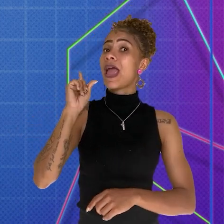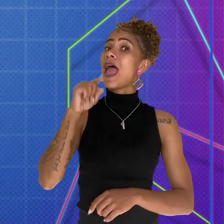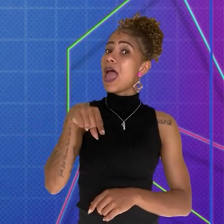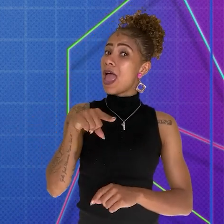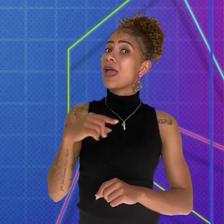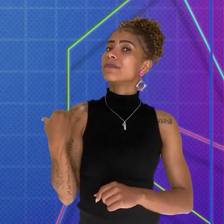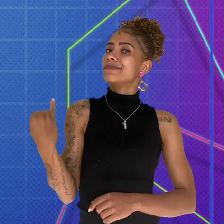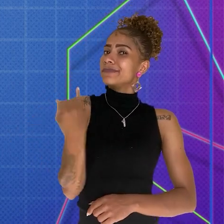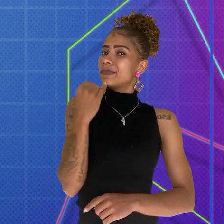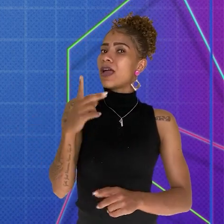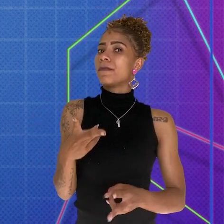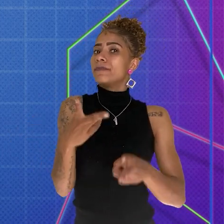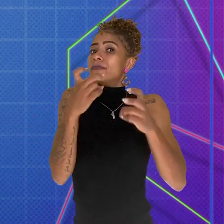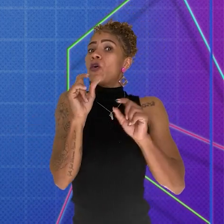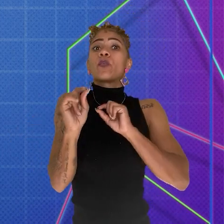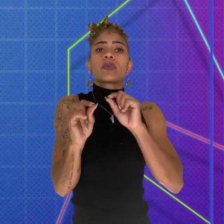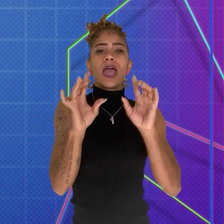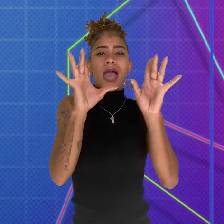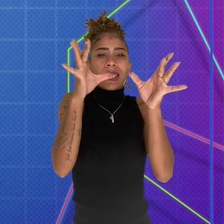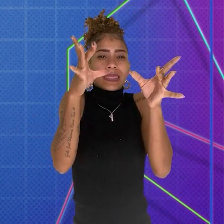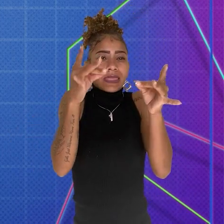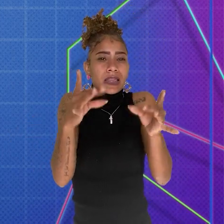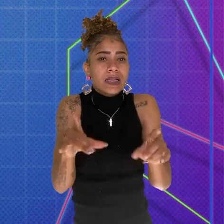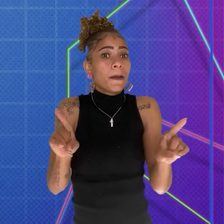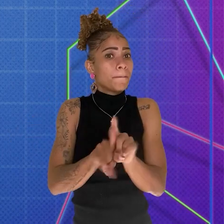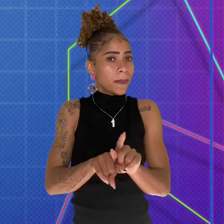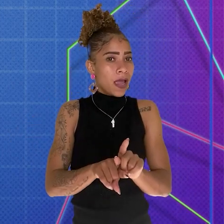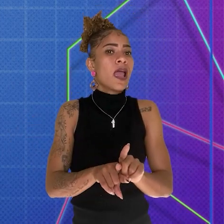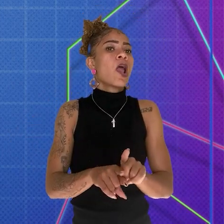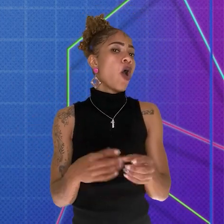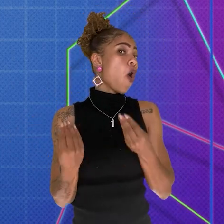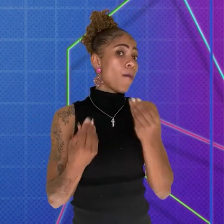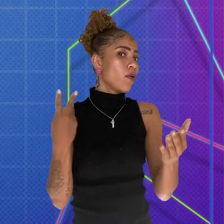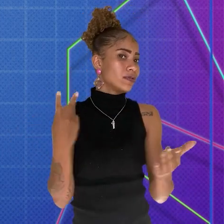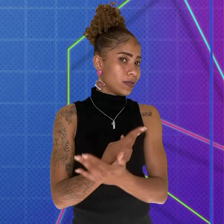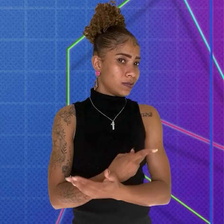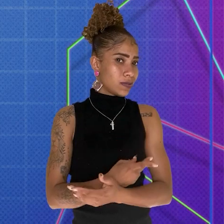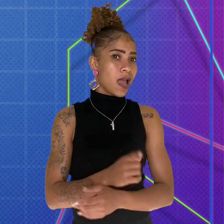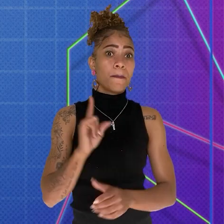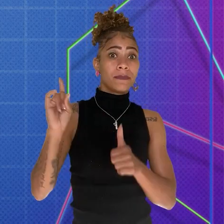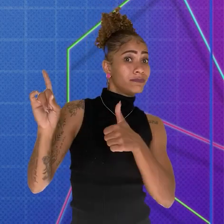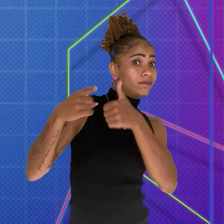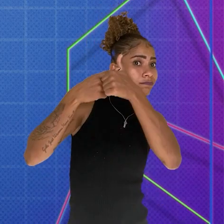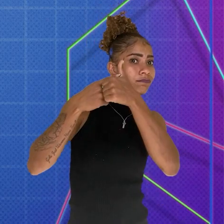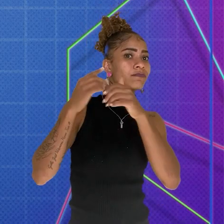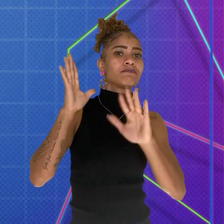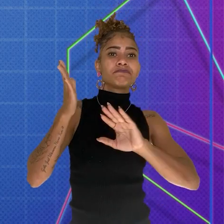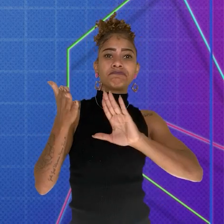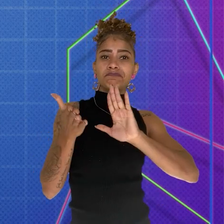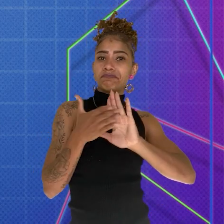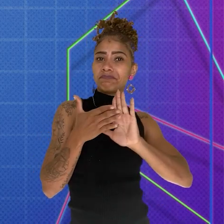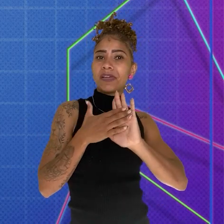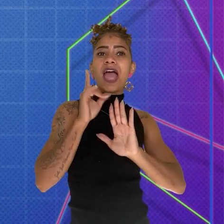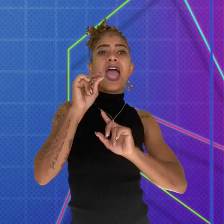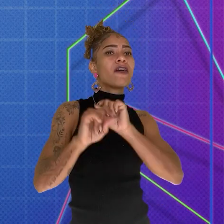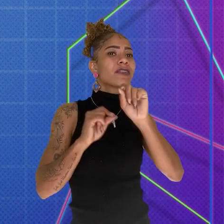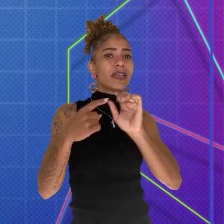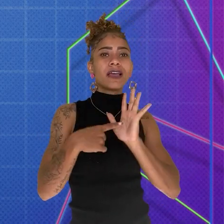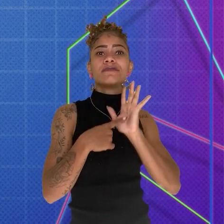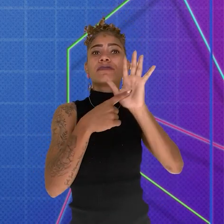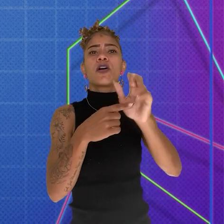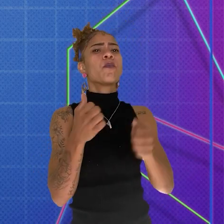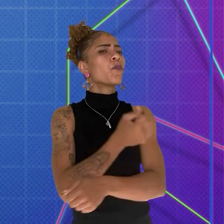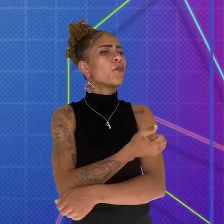e, portanto, é importante prestar atenção aos detalhes e às nuances do design sonoro. Uma das primeiras etapas do design sonoro